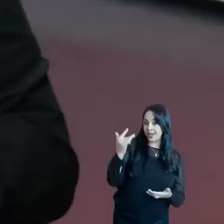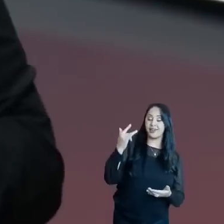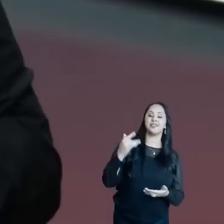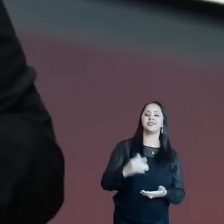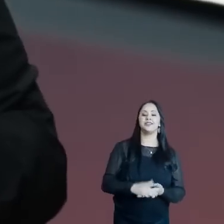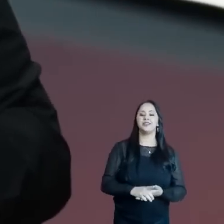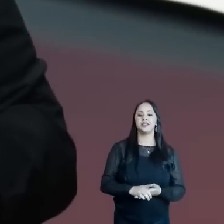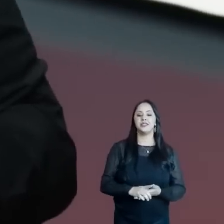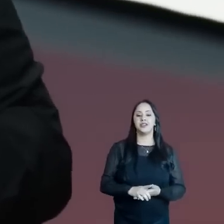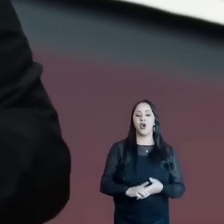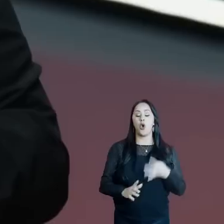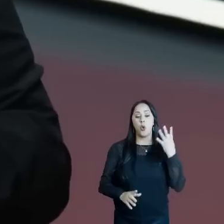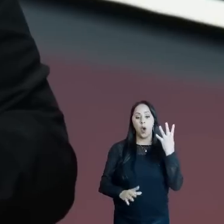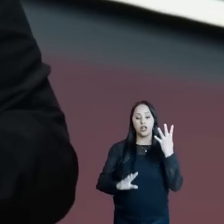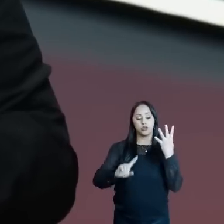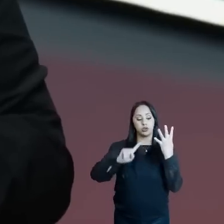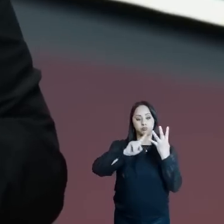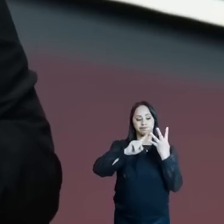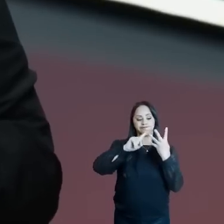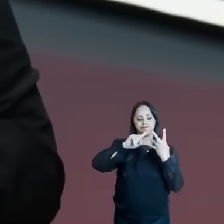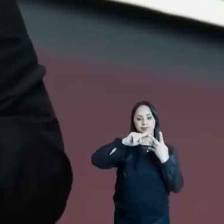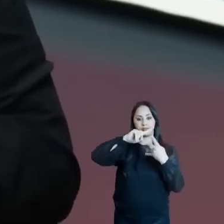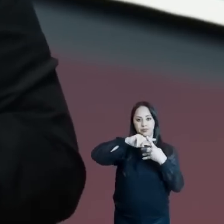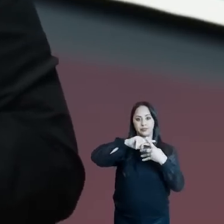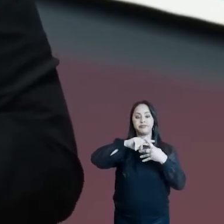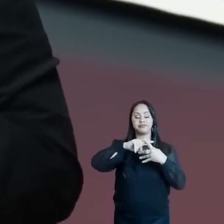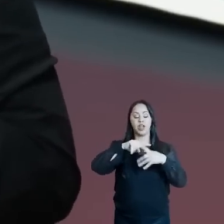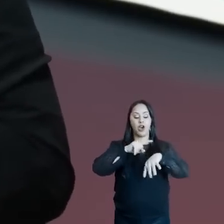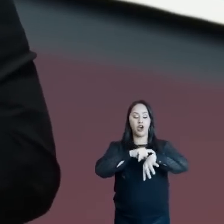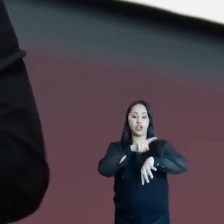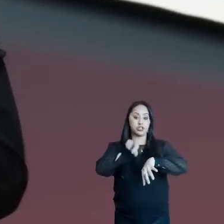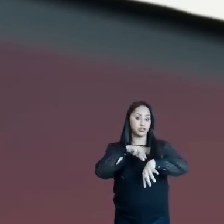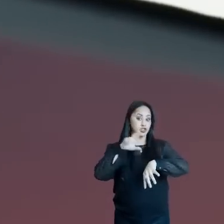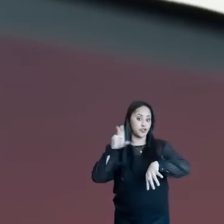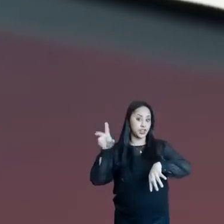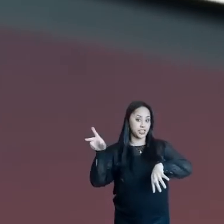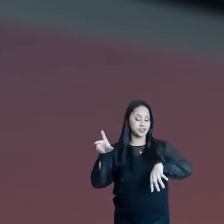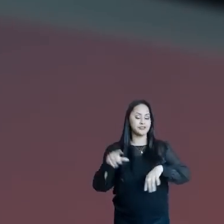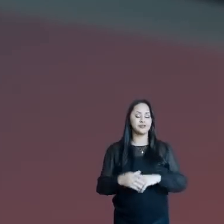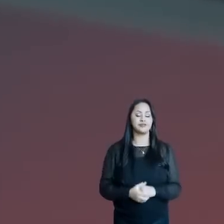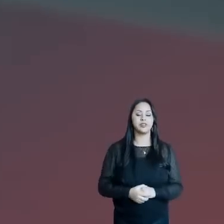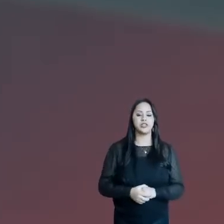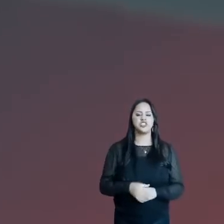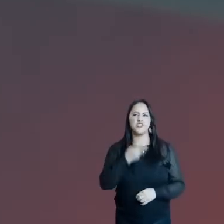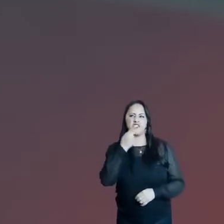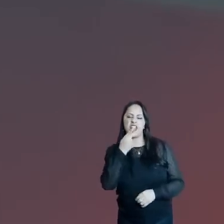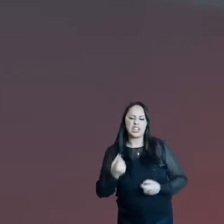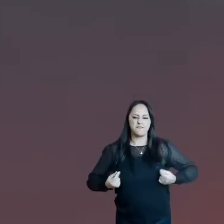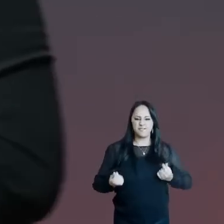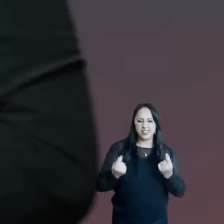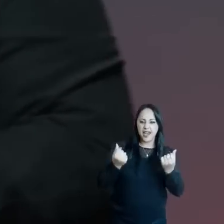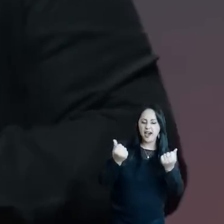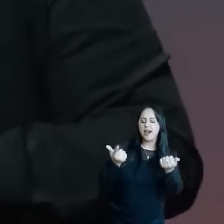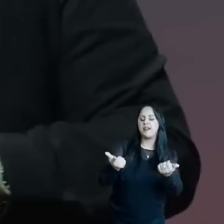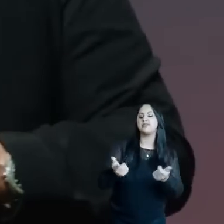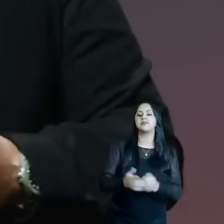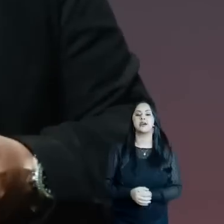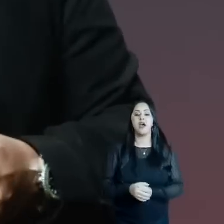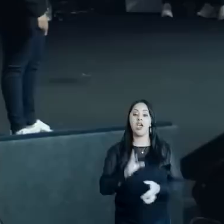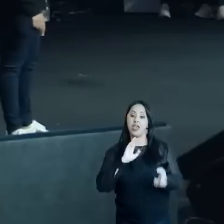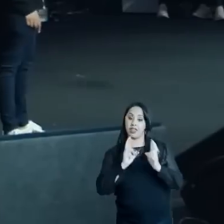durante 4 sessões, a realização desses sonhos. Nós vamos falar sobre finanças, nós vamos falar